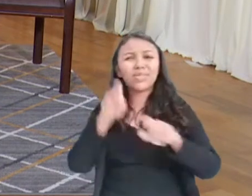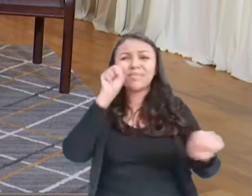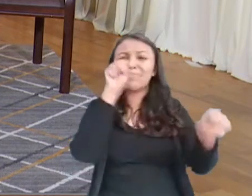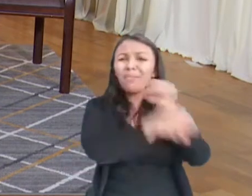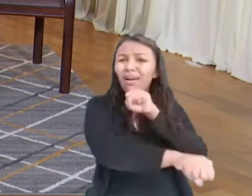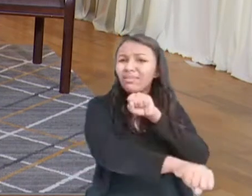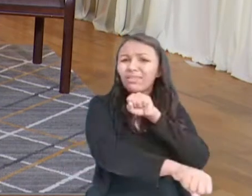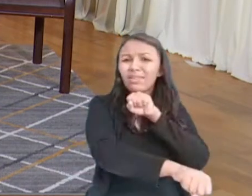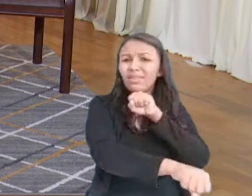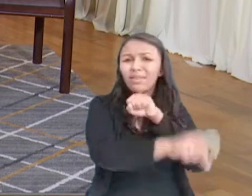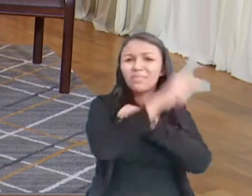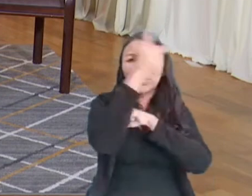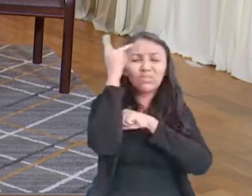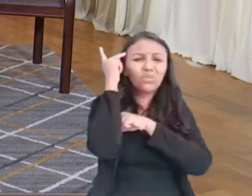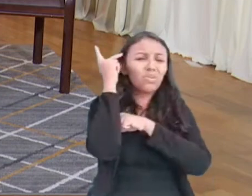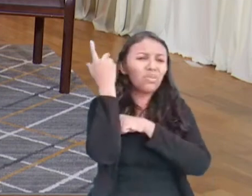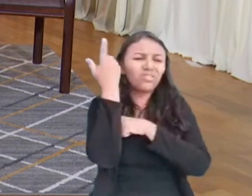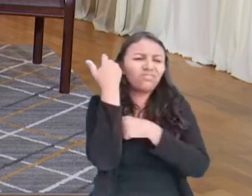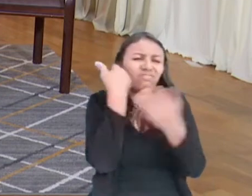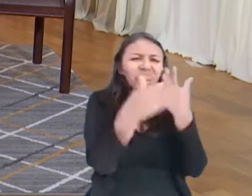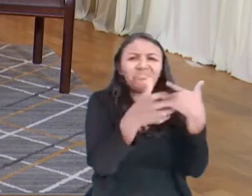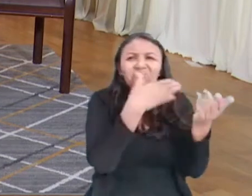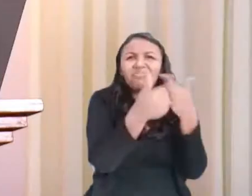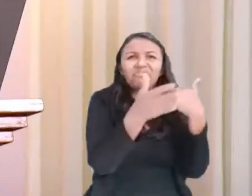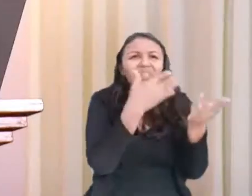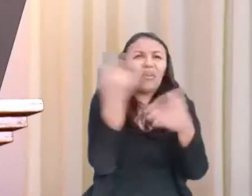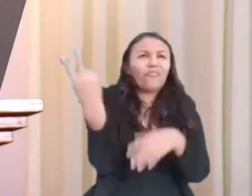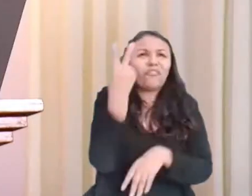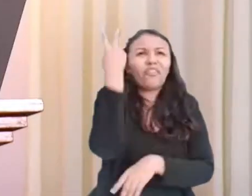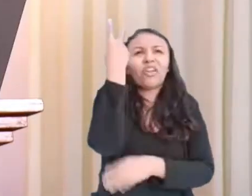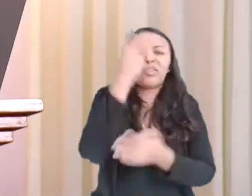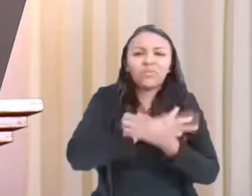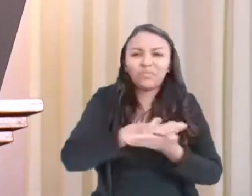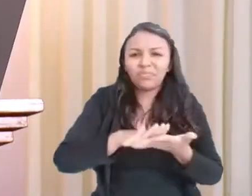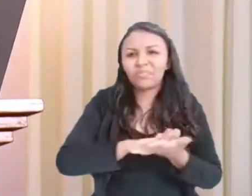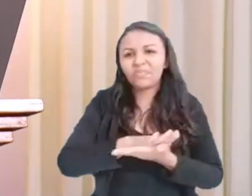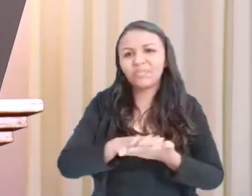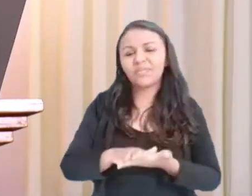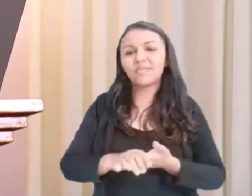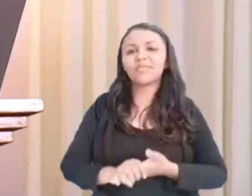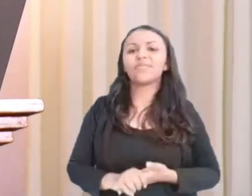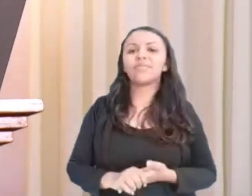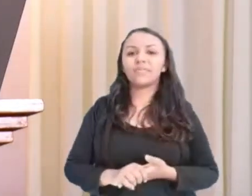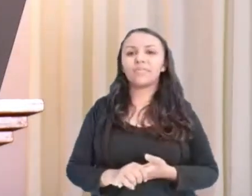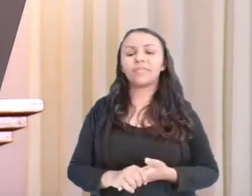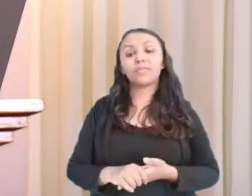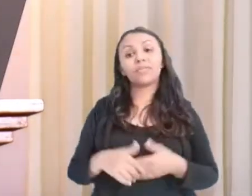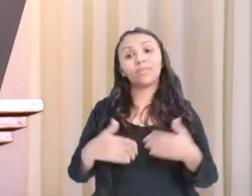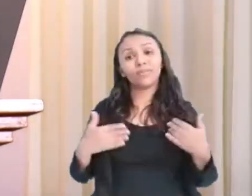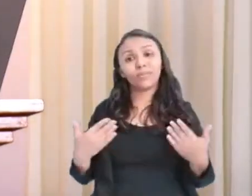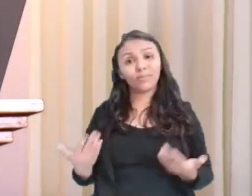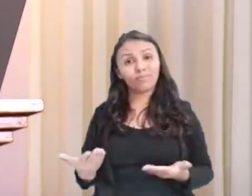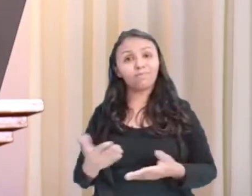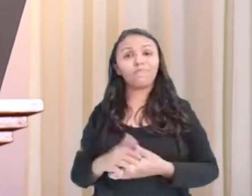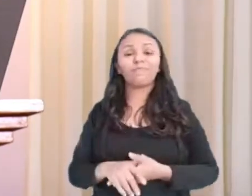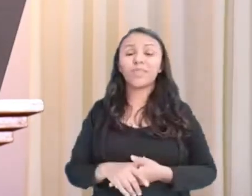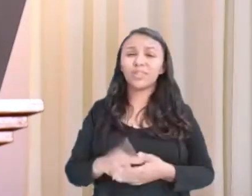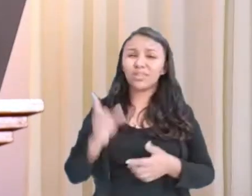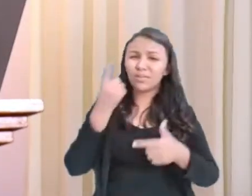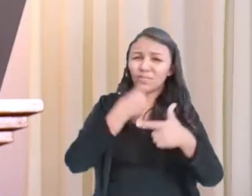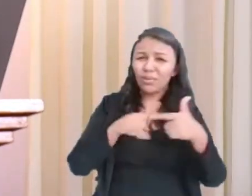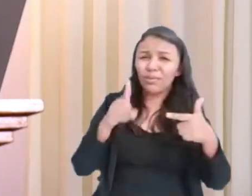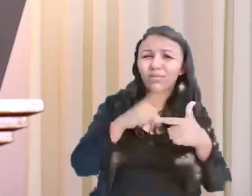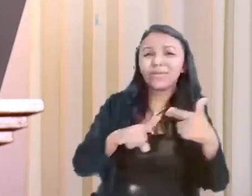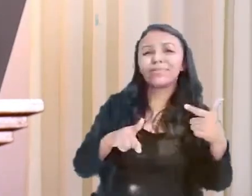valessem mais nada. E diante desse quadro tão desastroso, tão corrompido, que